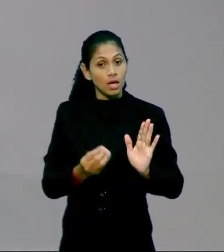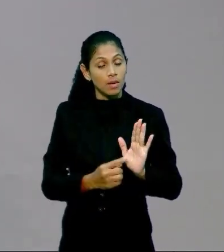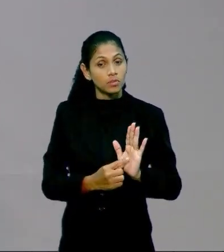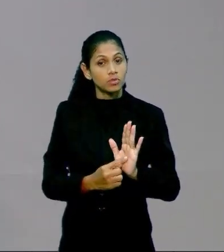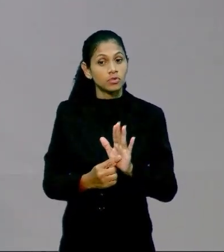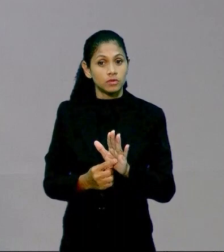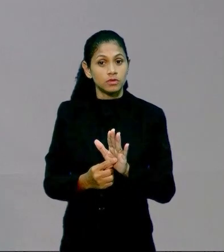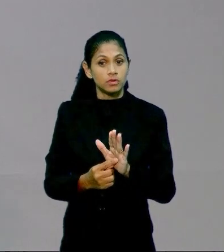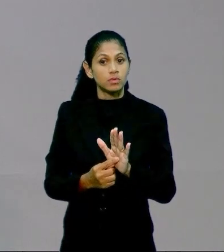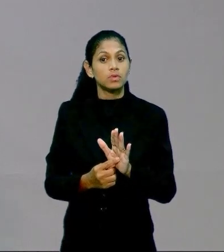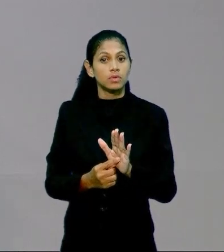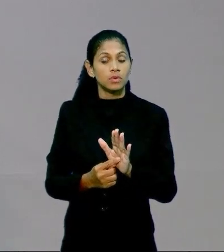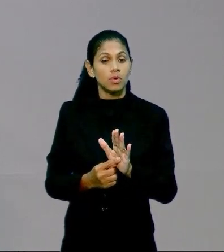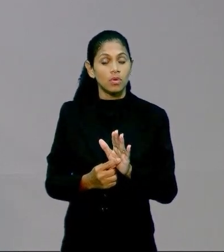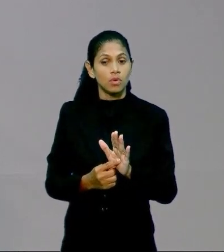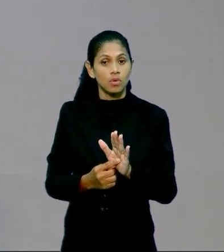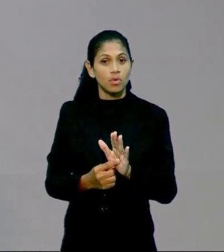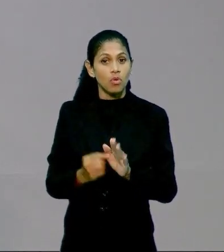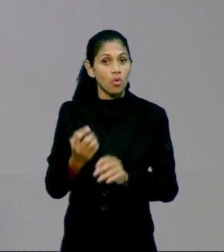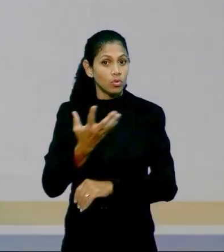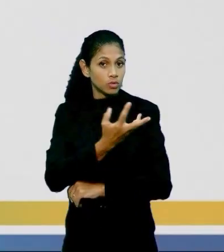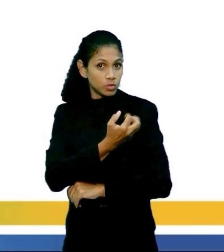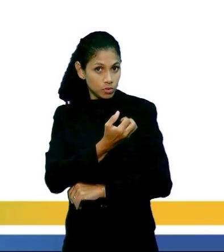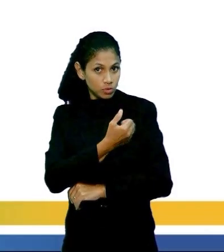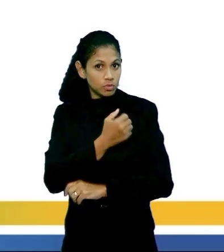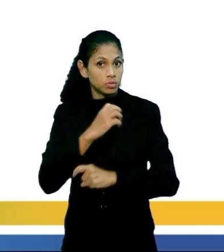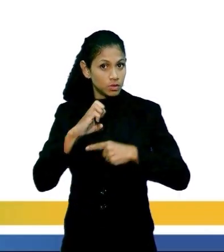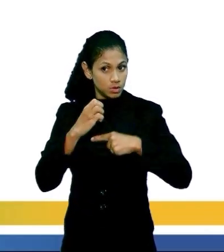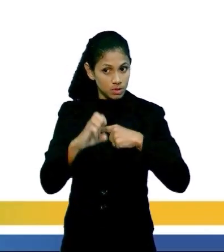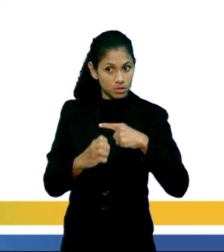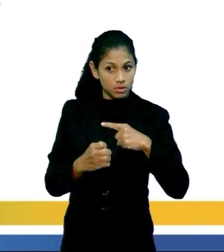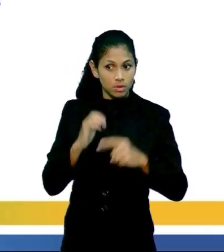completar e formar as ligações. Vamos lá ver, rapidão.